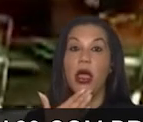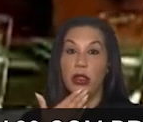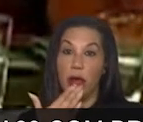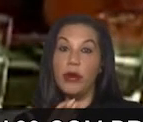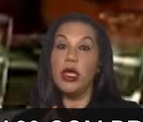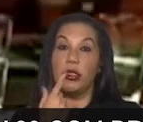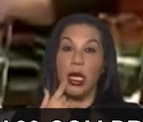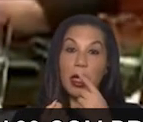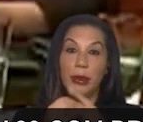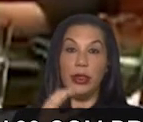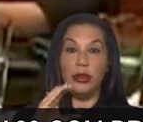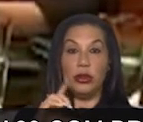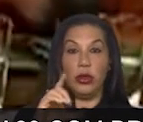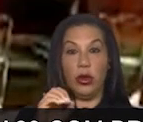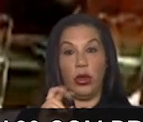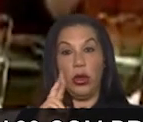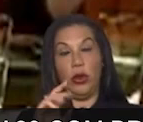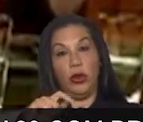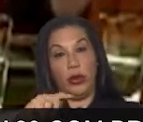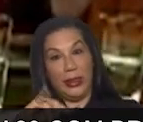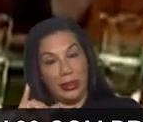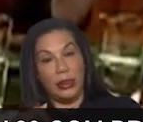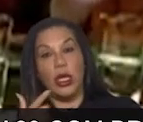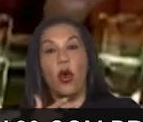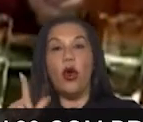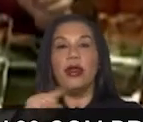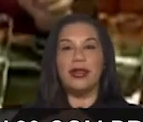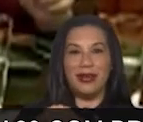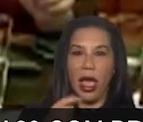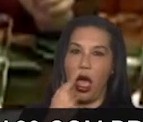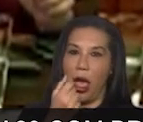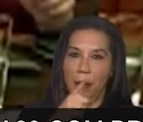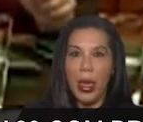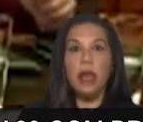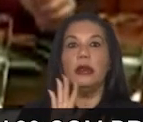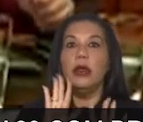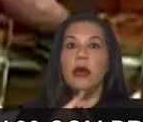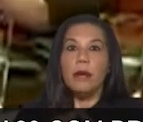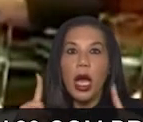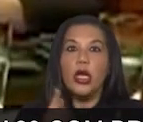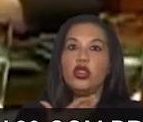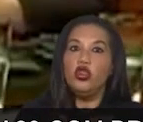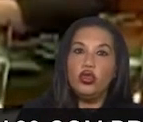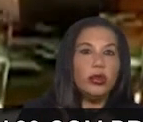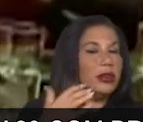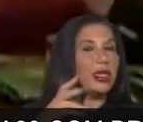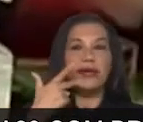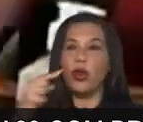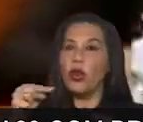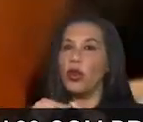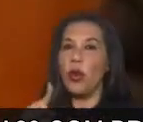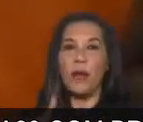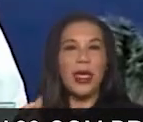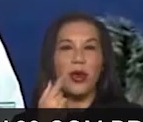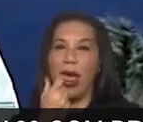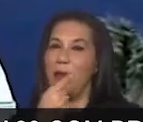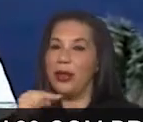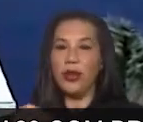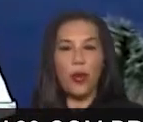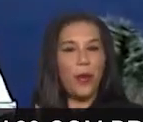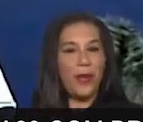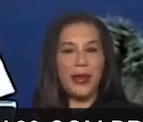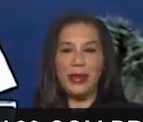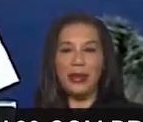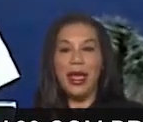remédios como a cloroquina e da hidroxicloroquina, mesmo quando já tinham estudos apontando a ineficácia contra o vírus.